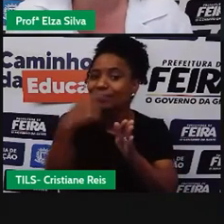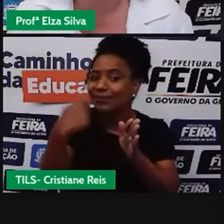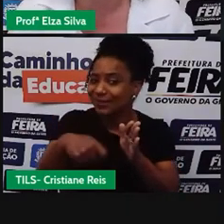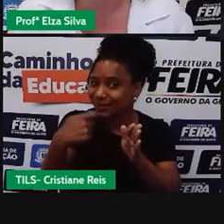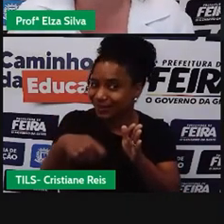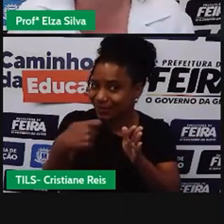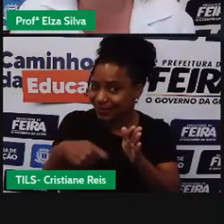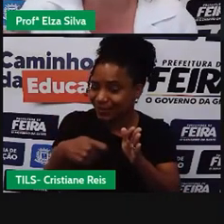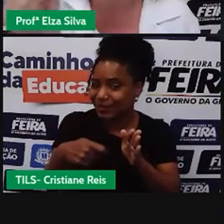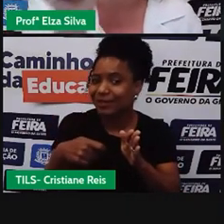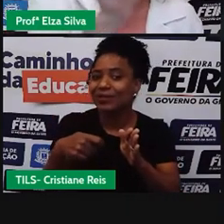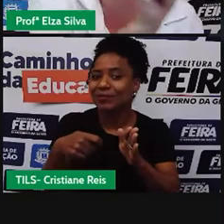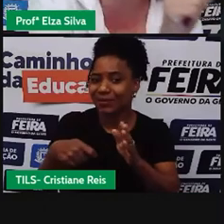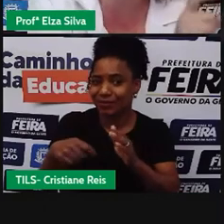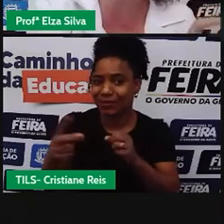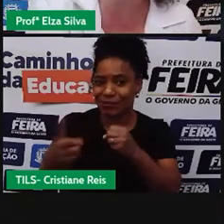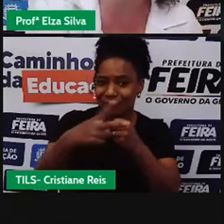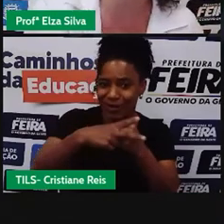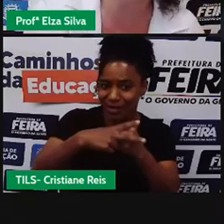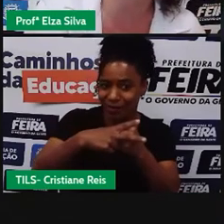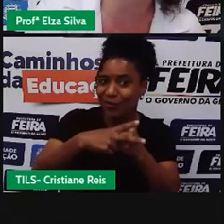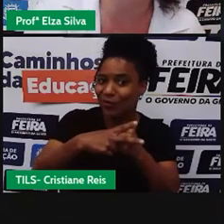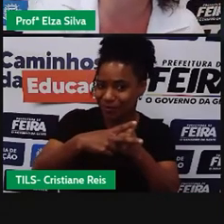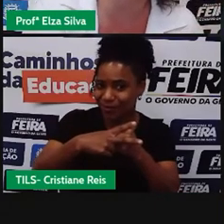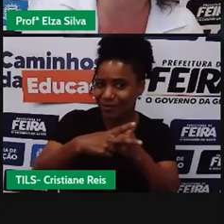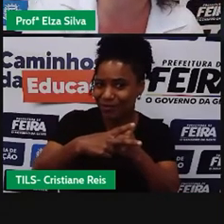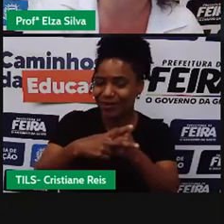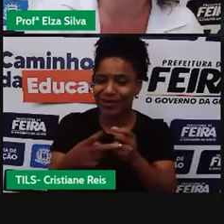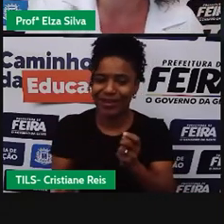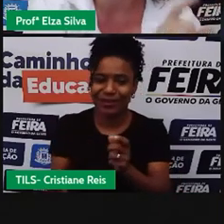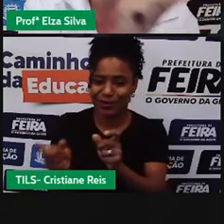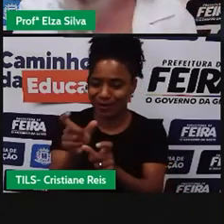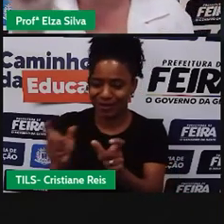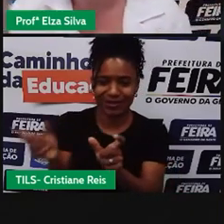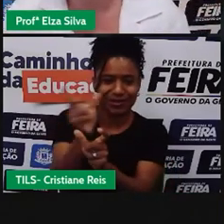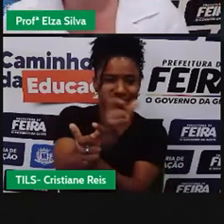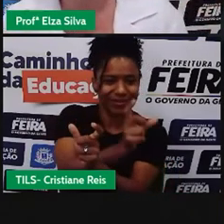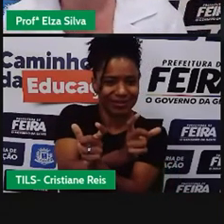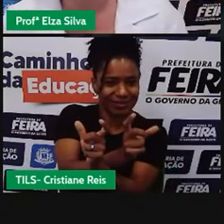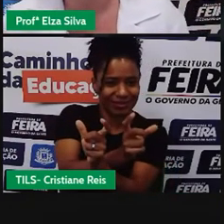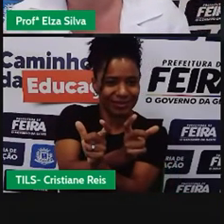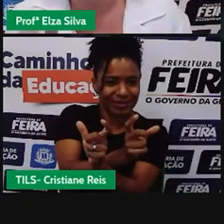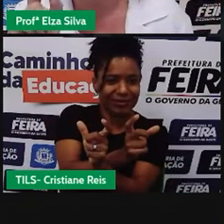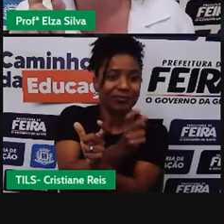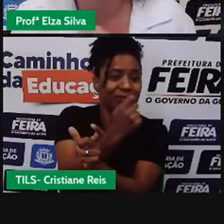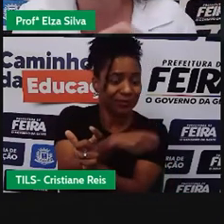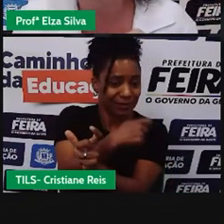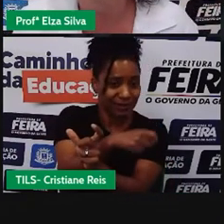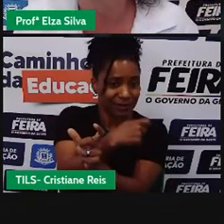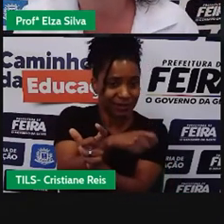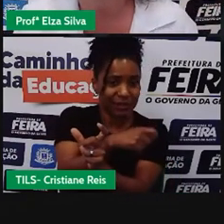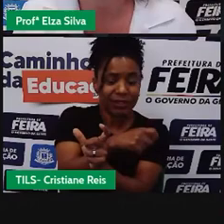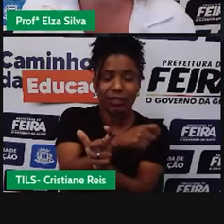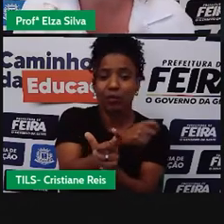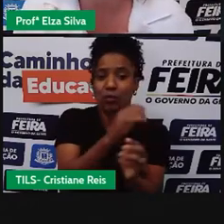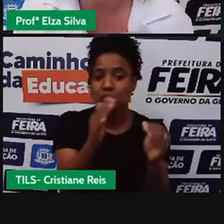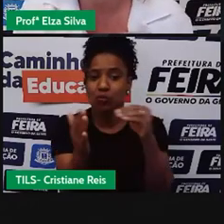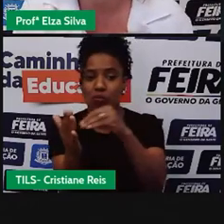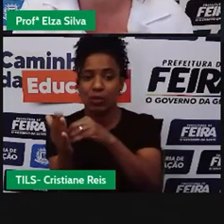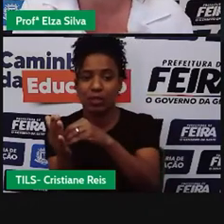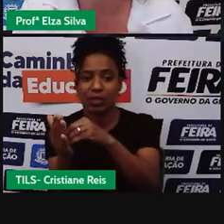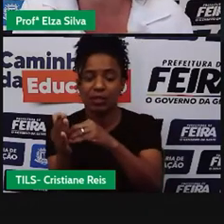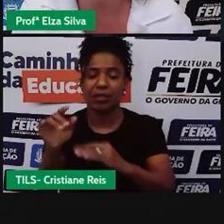o modal must vem para o início da oração. E lá no final eu coloco o ponto de